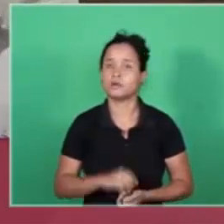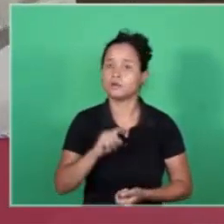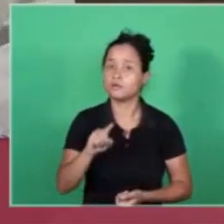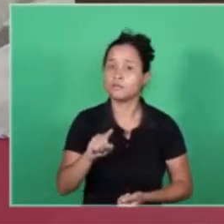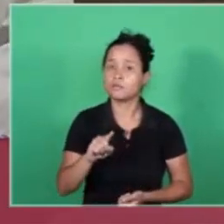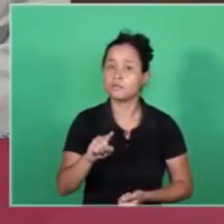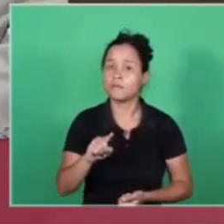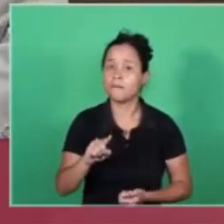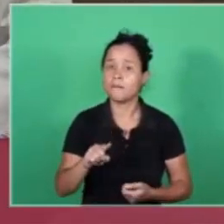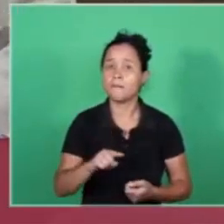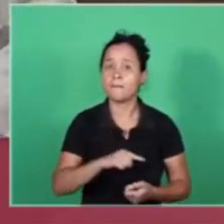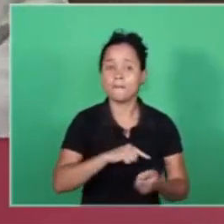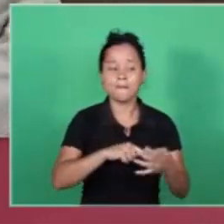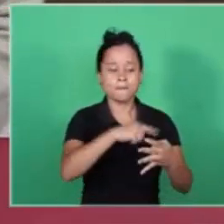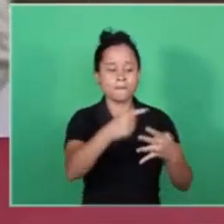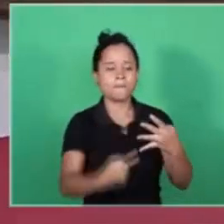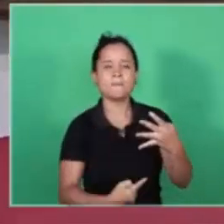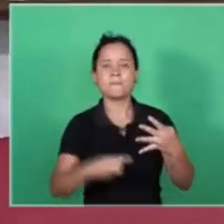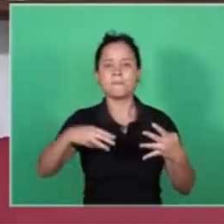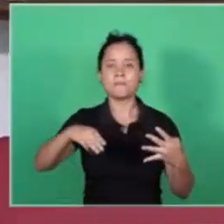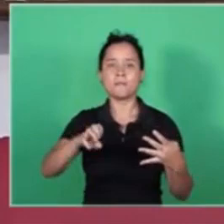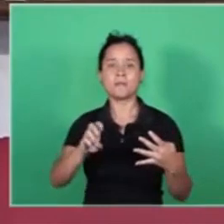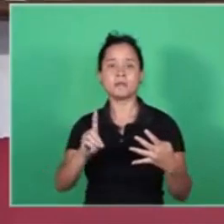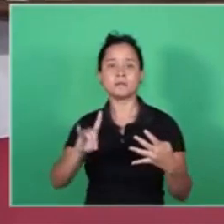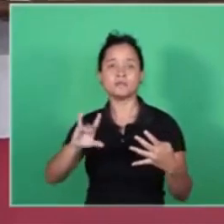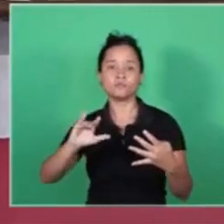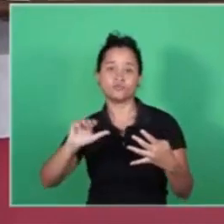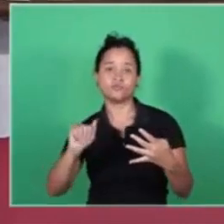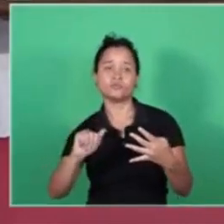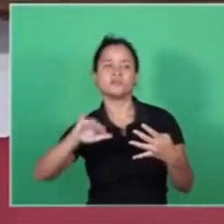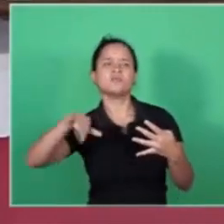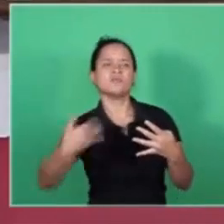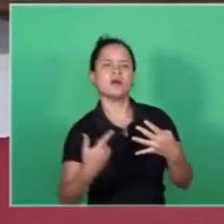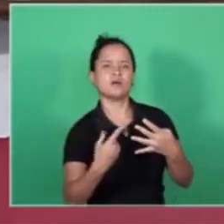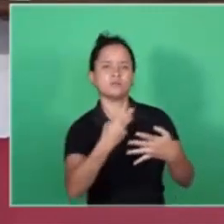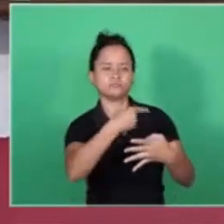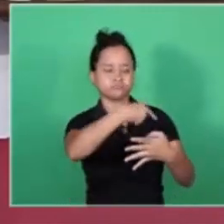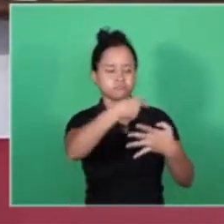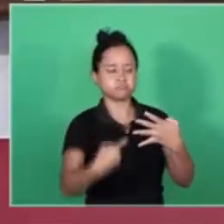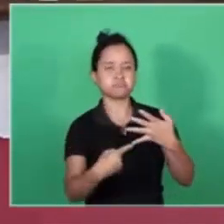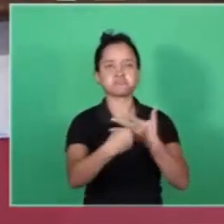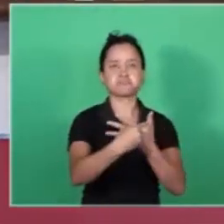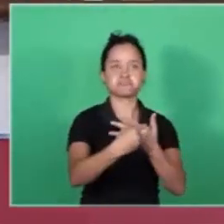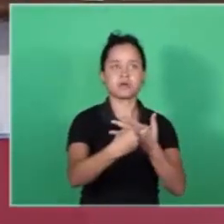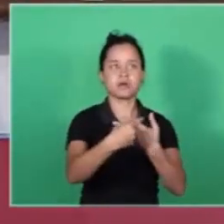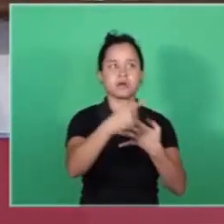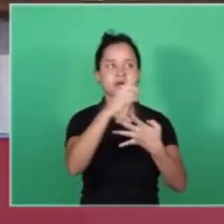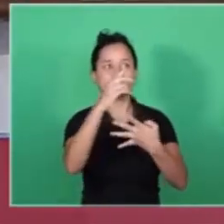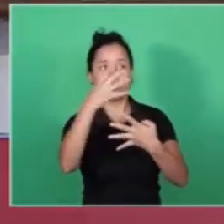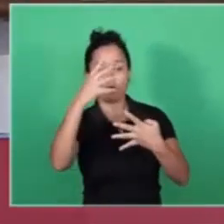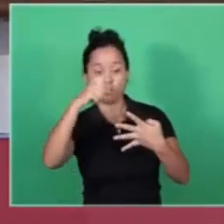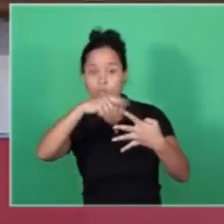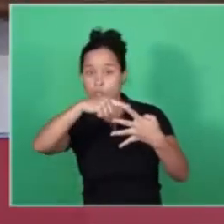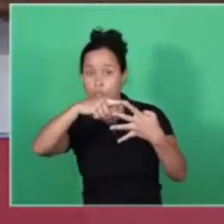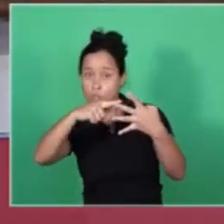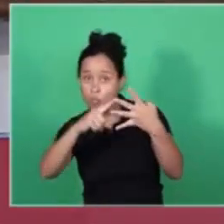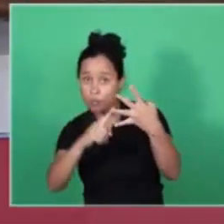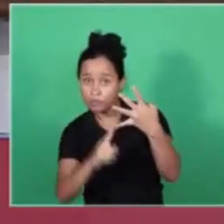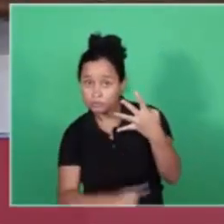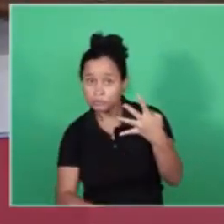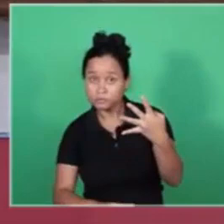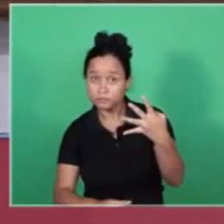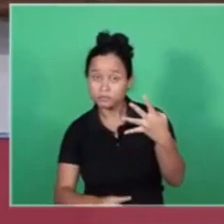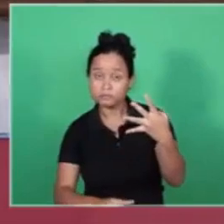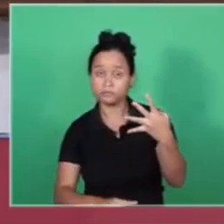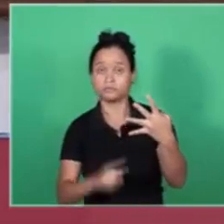Medida. Qual medida? Quarta medida. Então, você, todo mundo está na quarta medida.